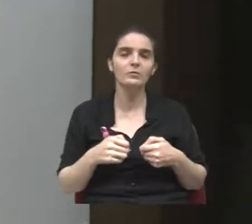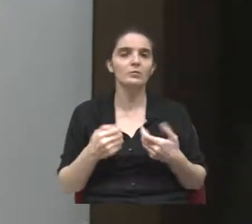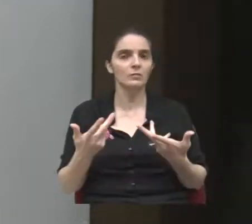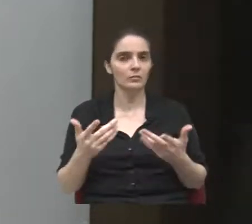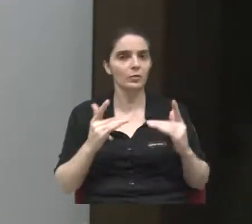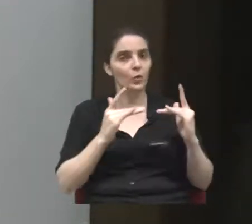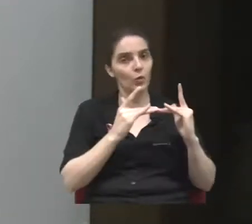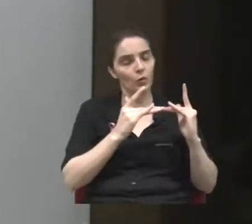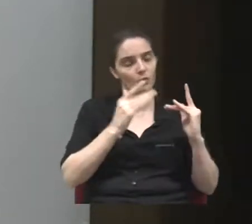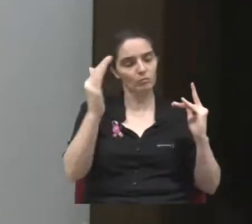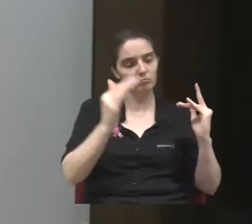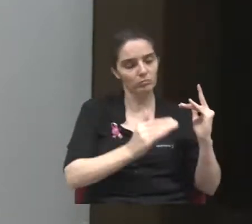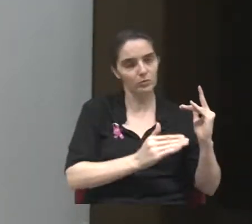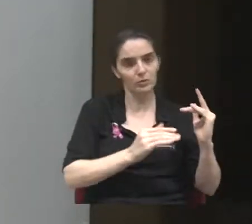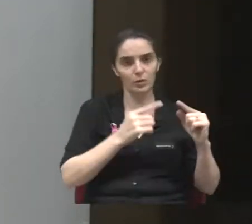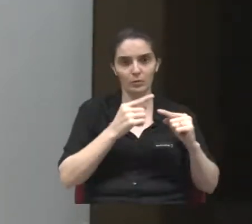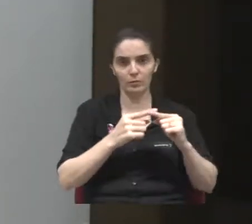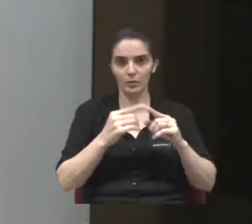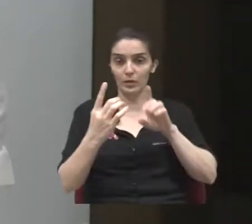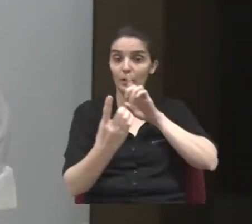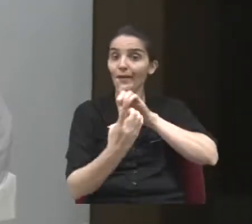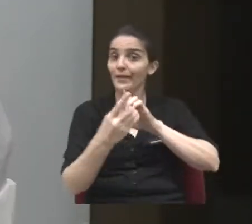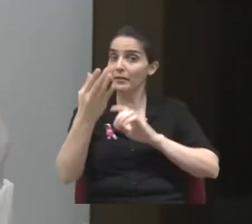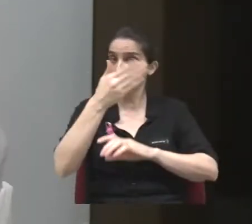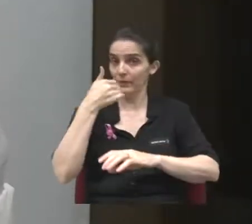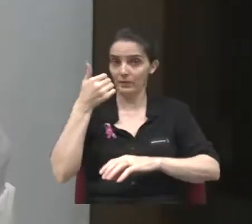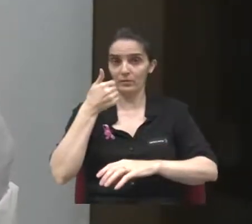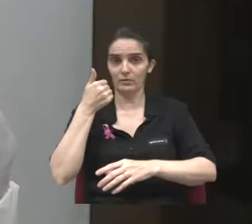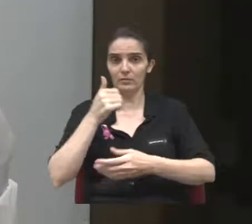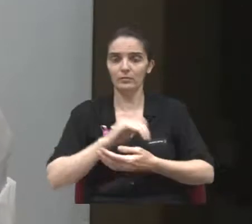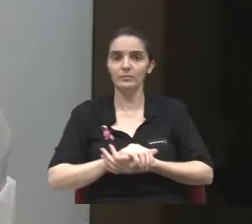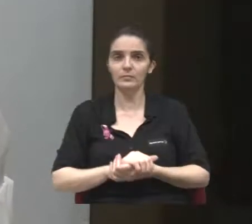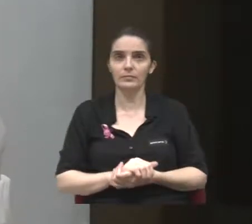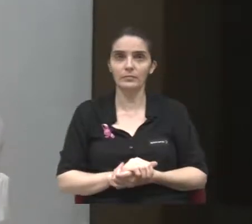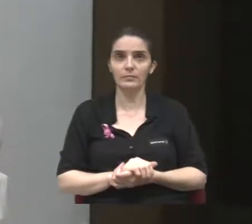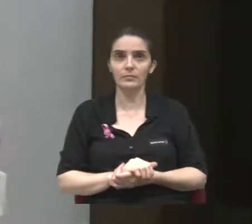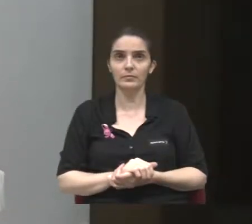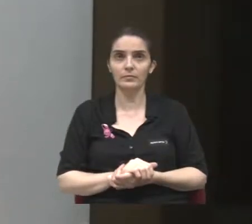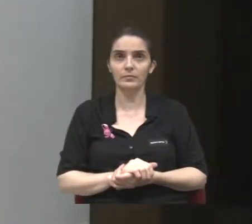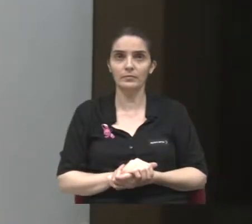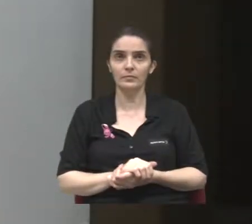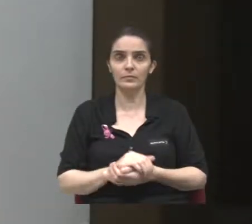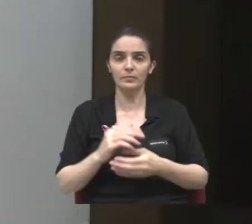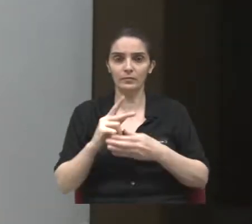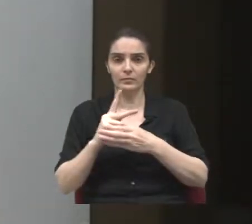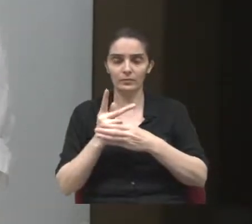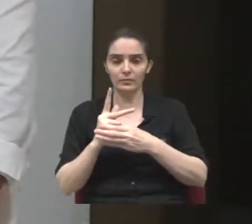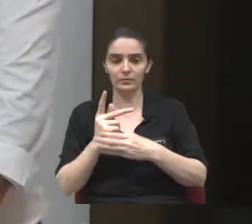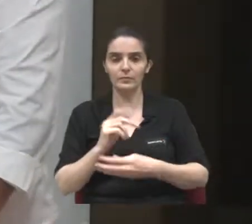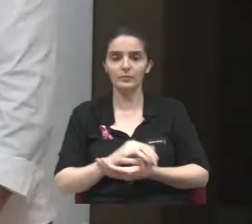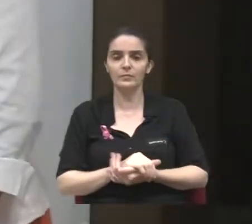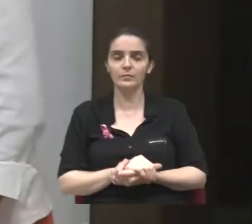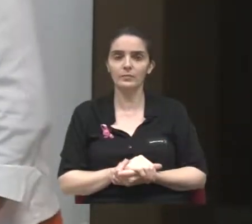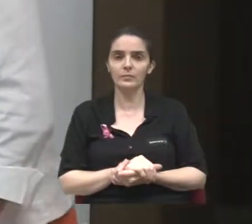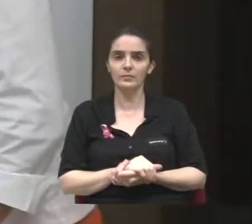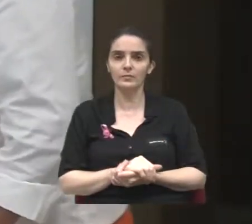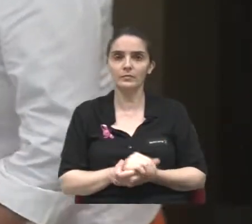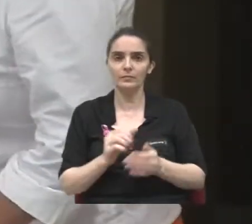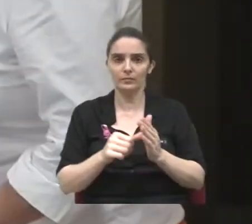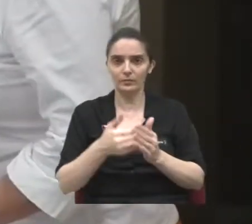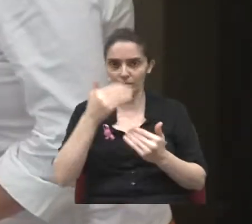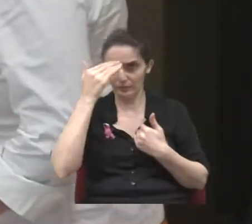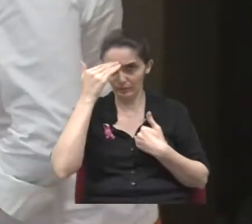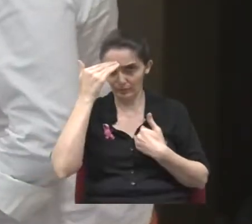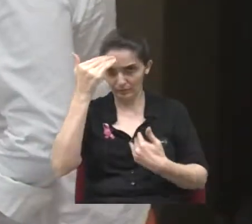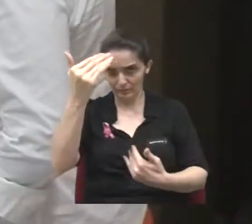melhor atendimento. Então, essa é a minha colocação. Você e, com certeza, pois não, vereador, pois não. Primeiro, quero agradecer a você pela